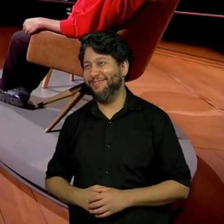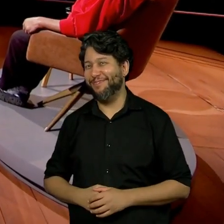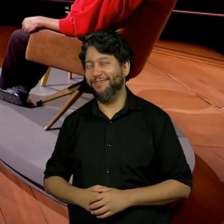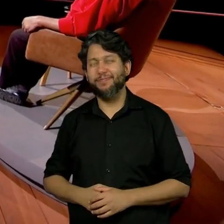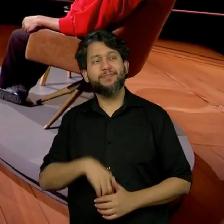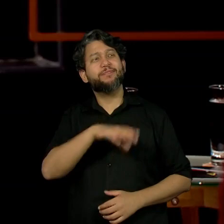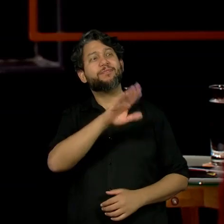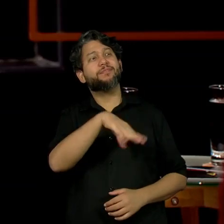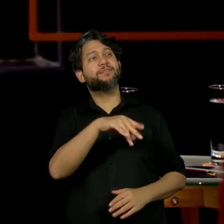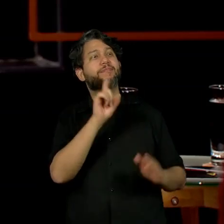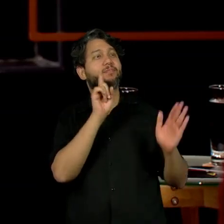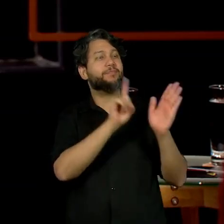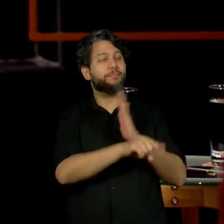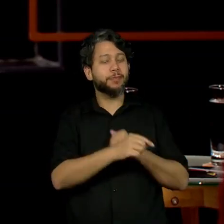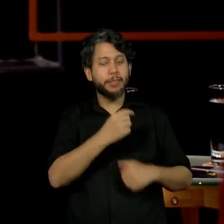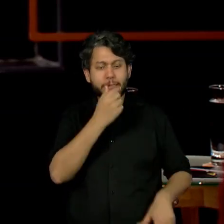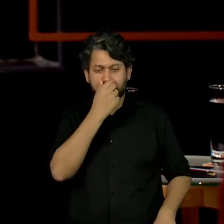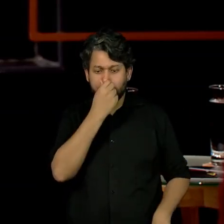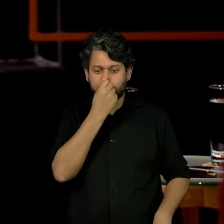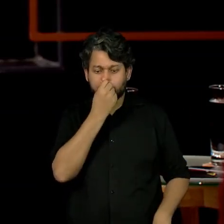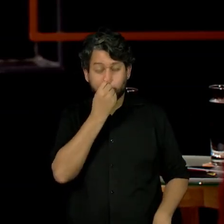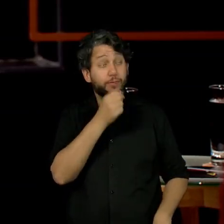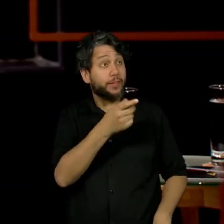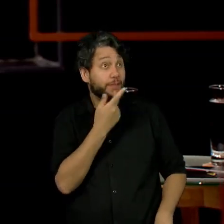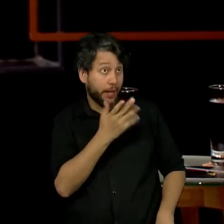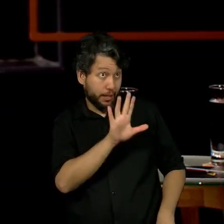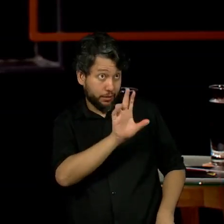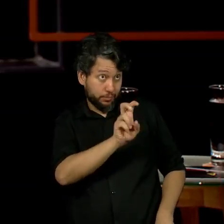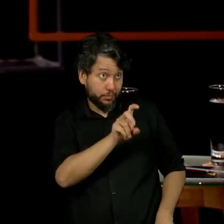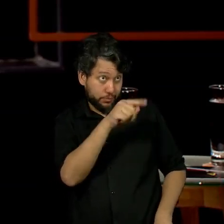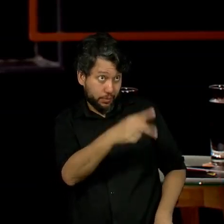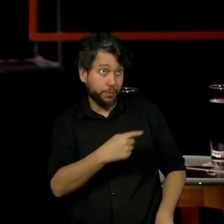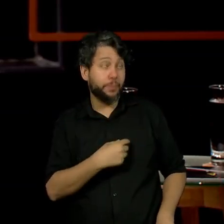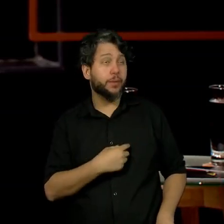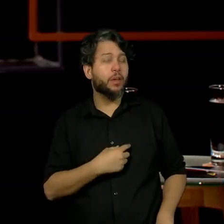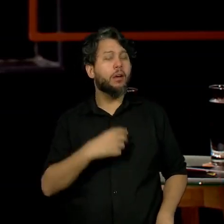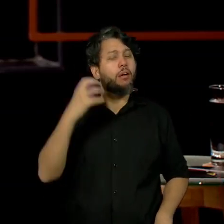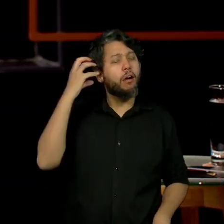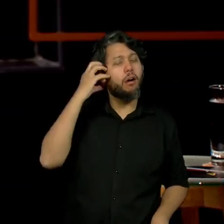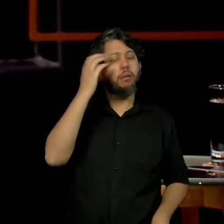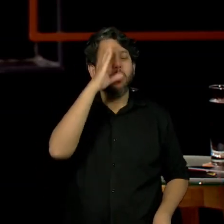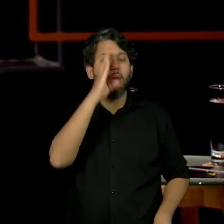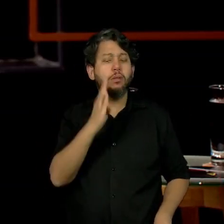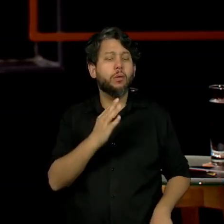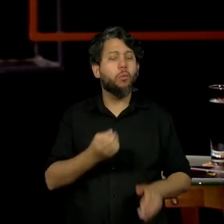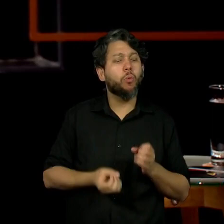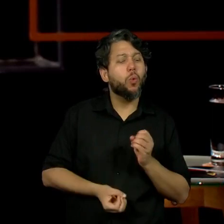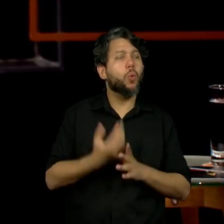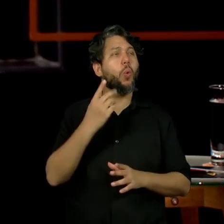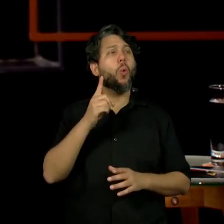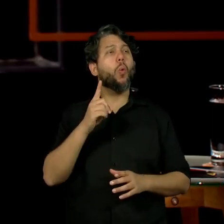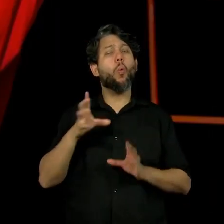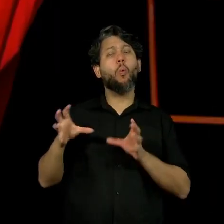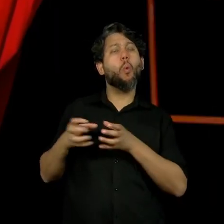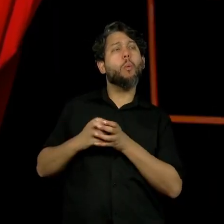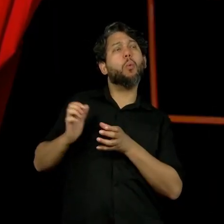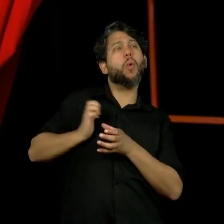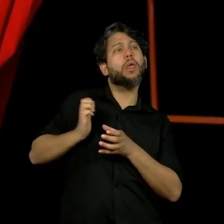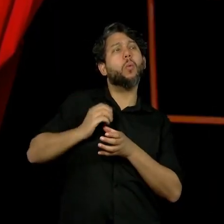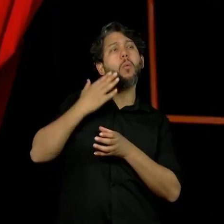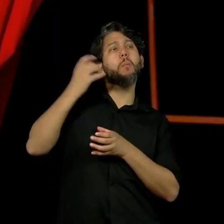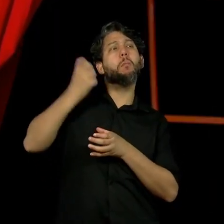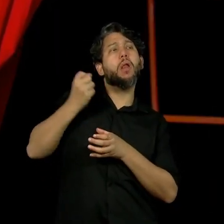Agora, Moisés, você costuma ressaltar que o rádio no Brasil surgiu como um movimento da elite